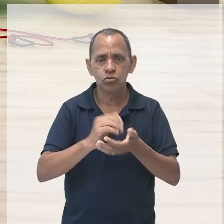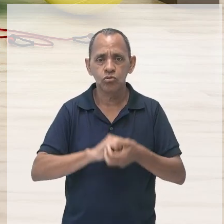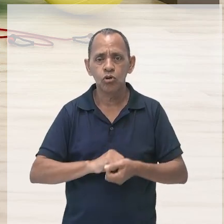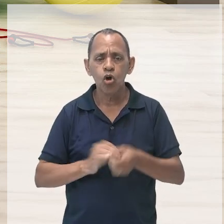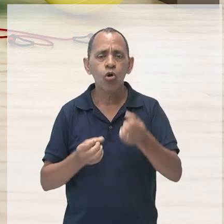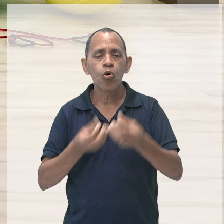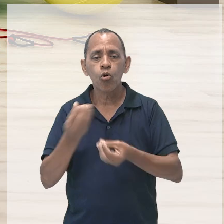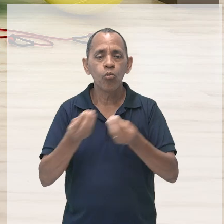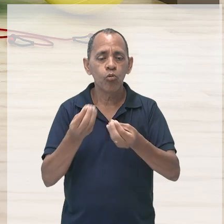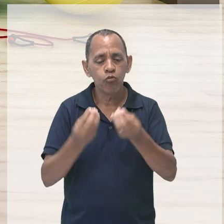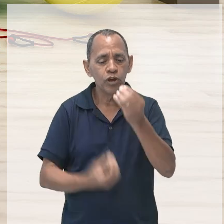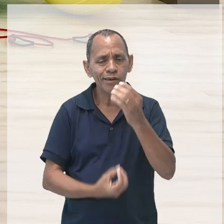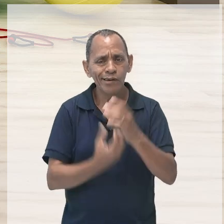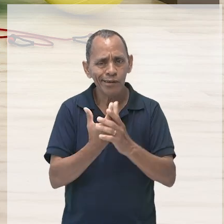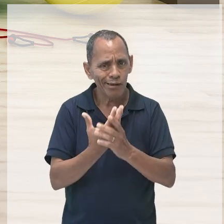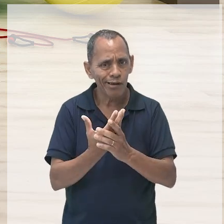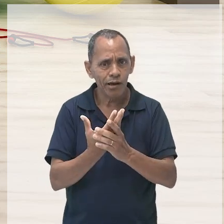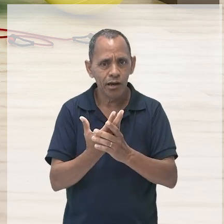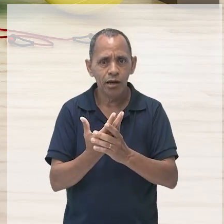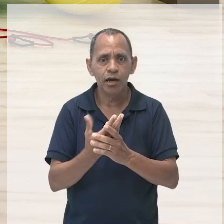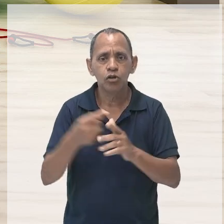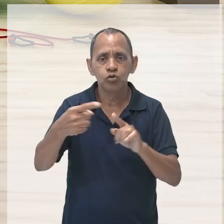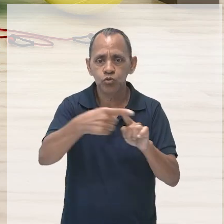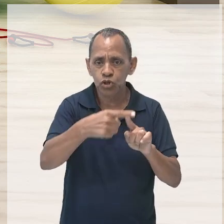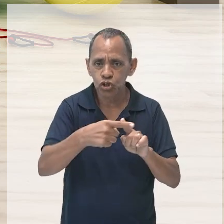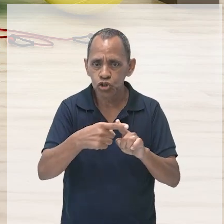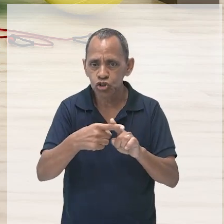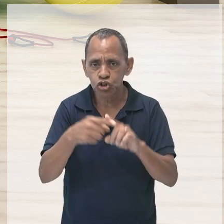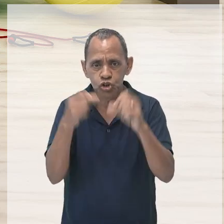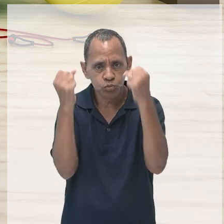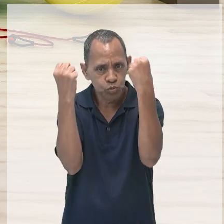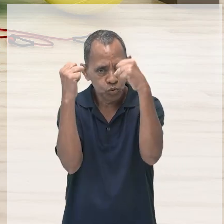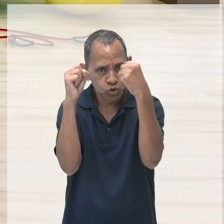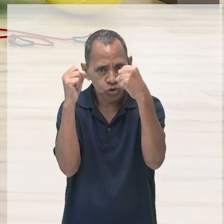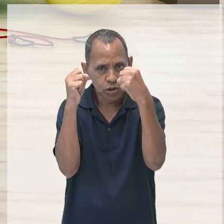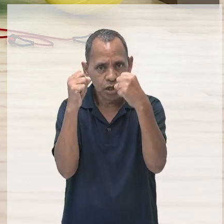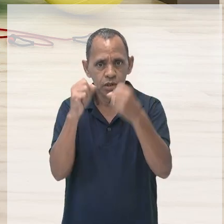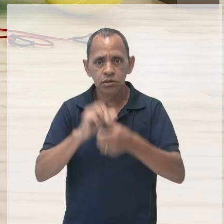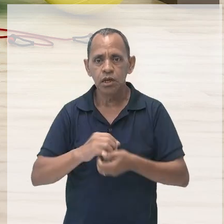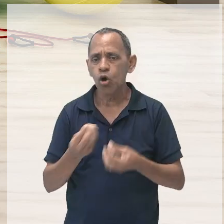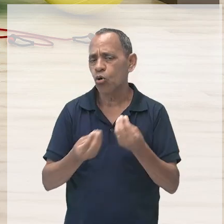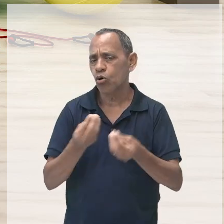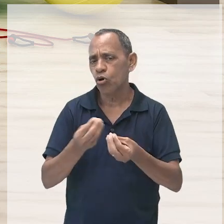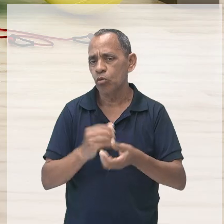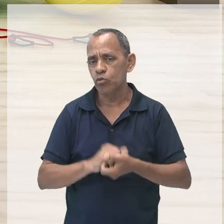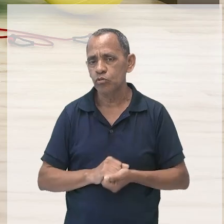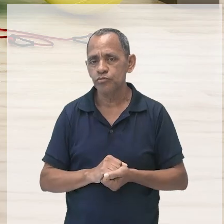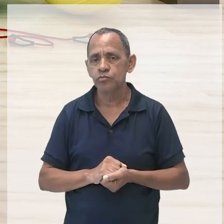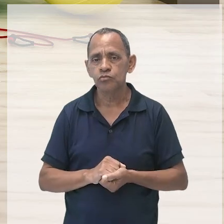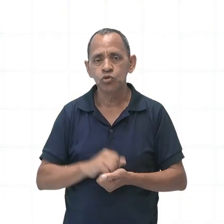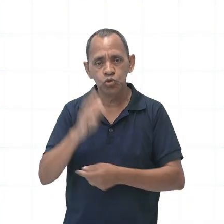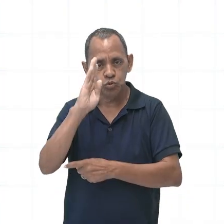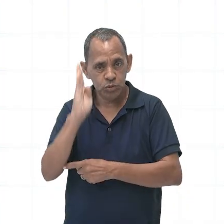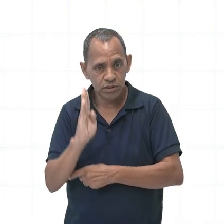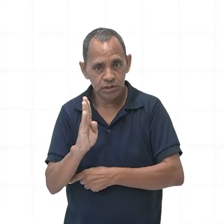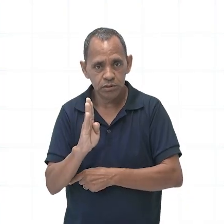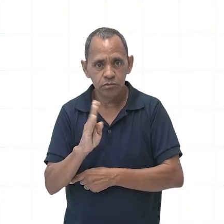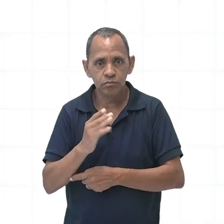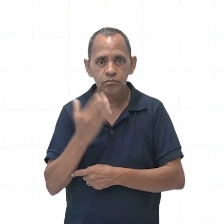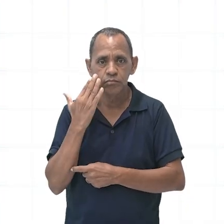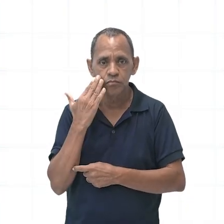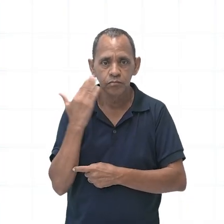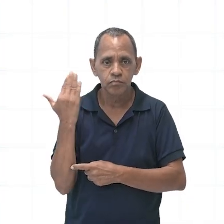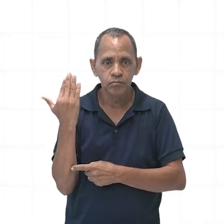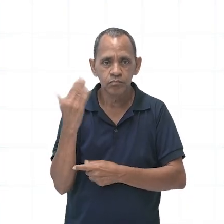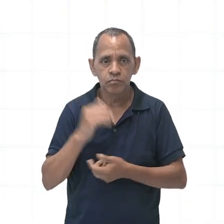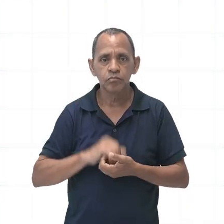Como é que começou ali o surgimento da ginástica localizada aqui no nosso país. Vamos ver então